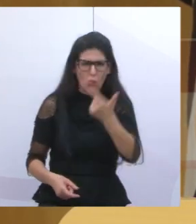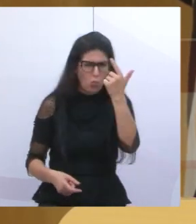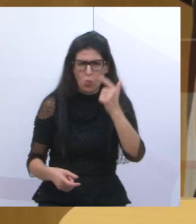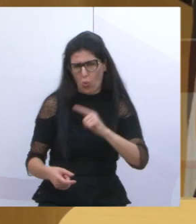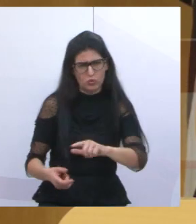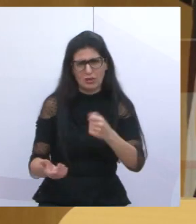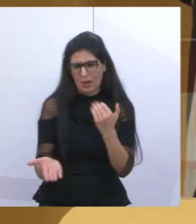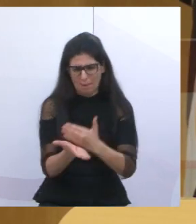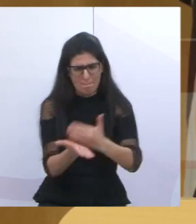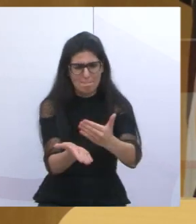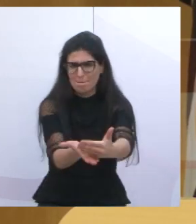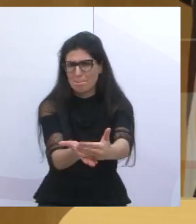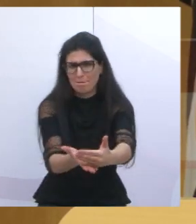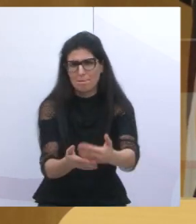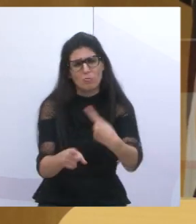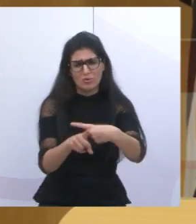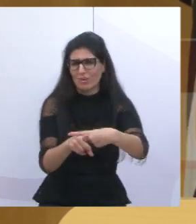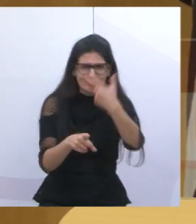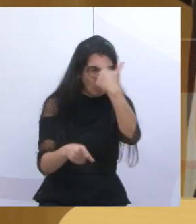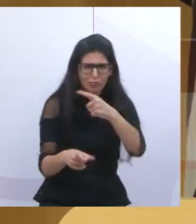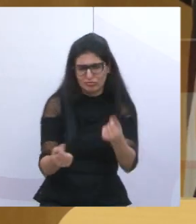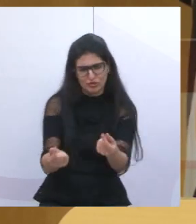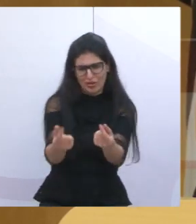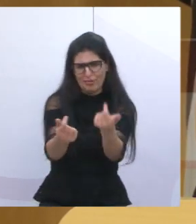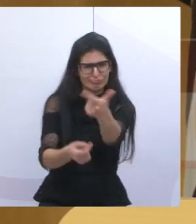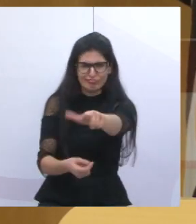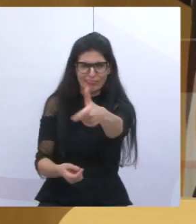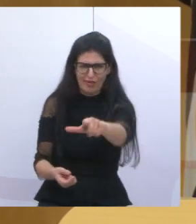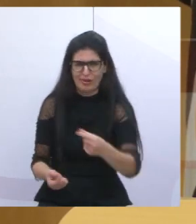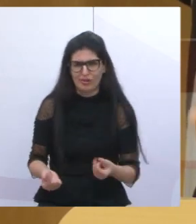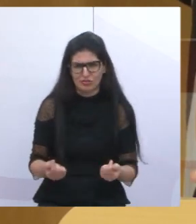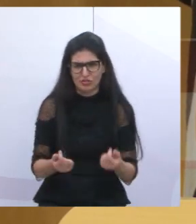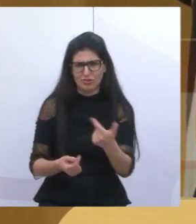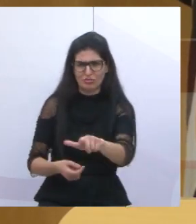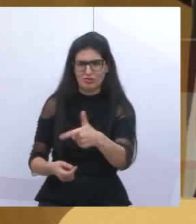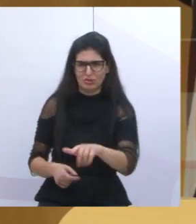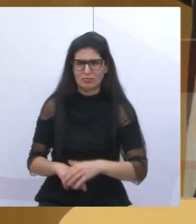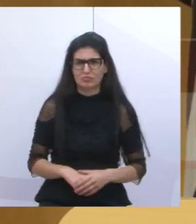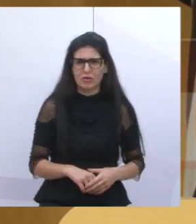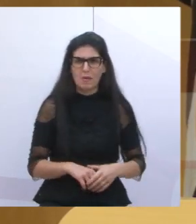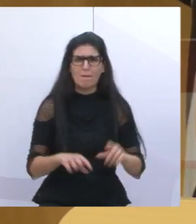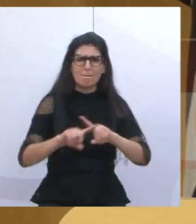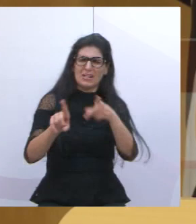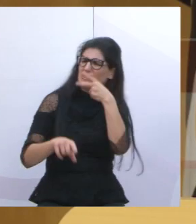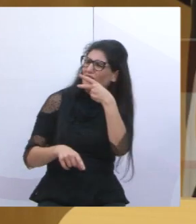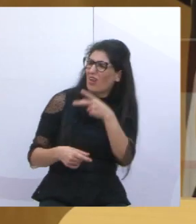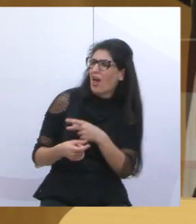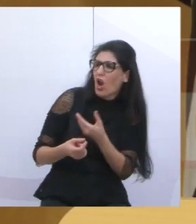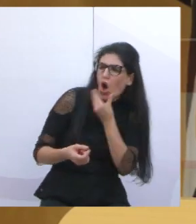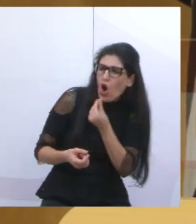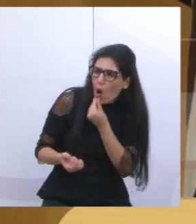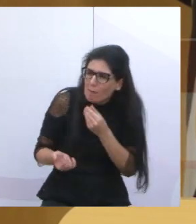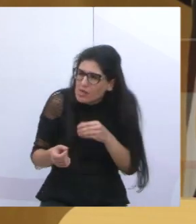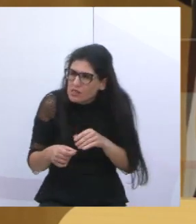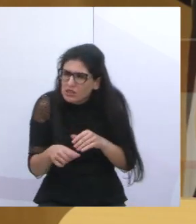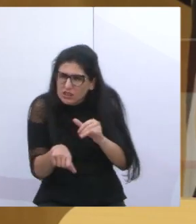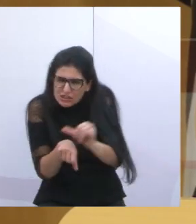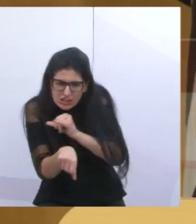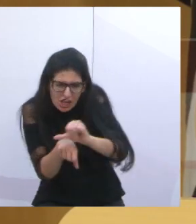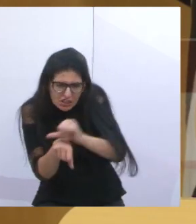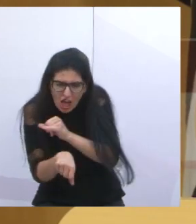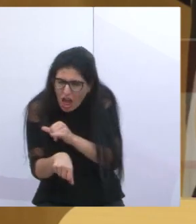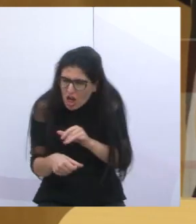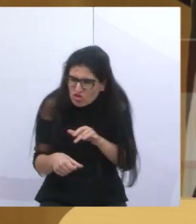você, Arilton. Você dizer que vai beneficiar, que os caras é malandro. Não existe cara malandro. Você falou aqui na